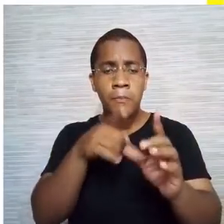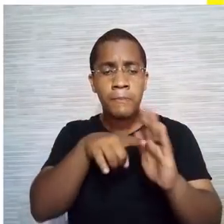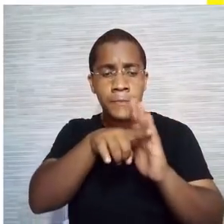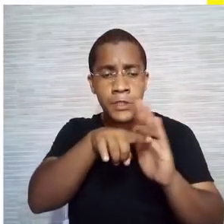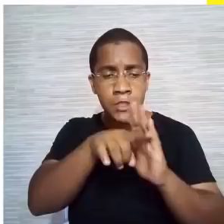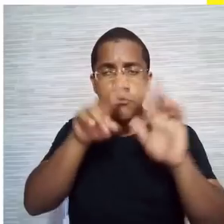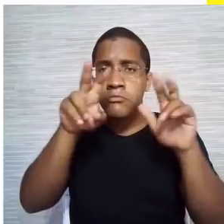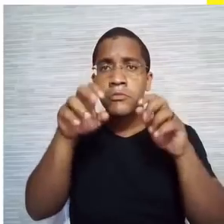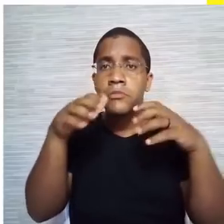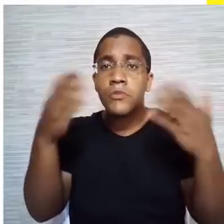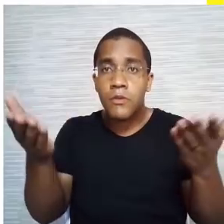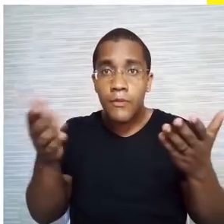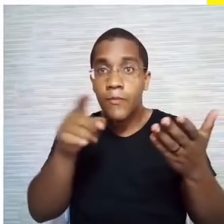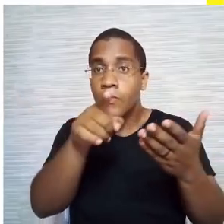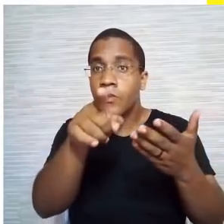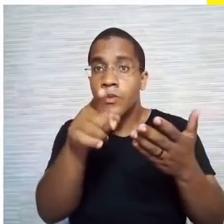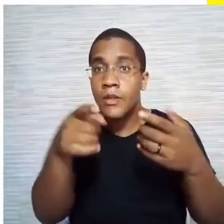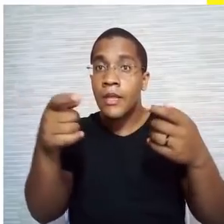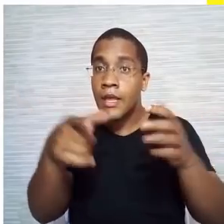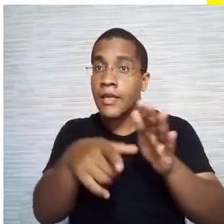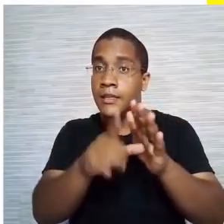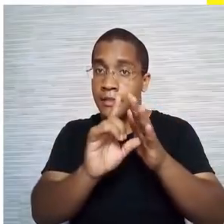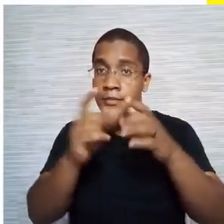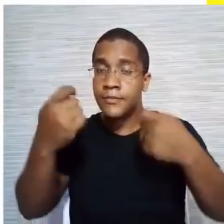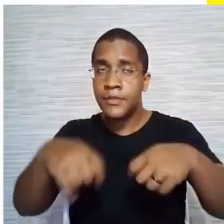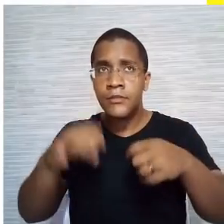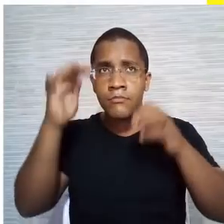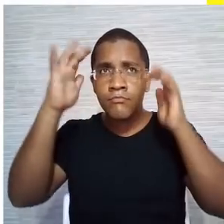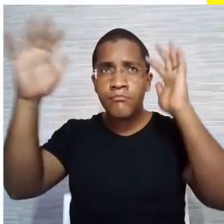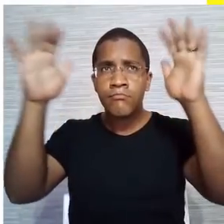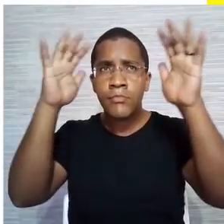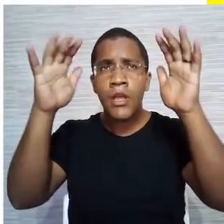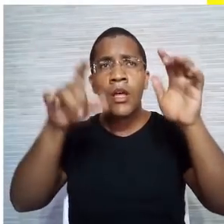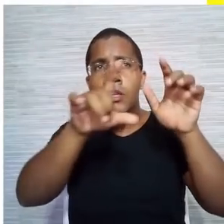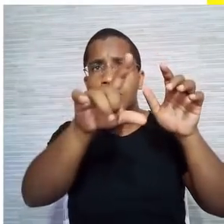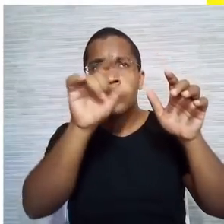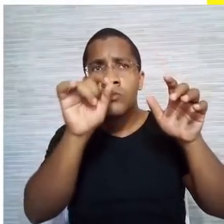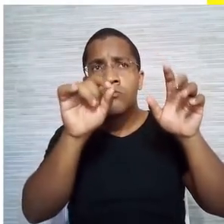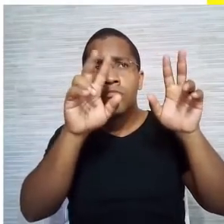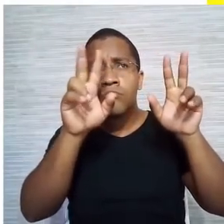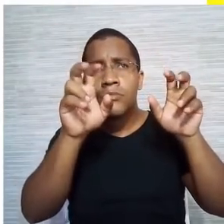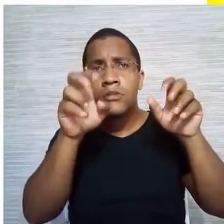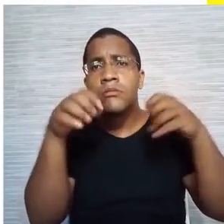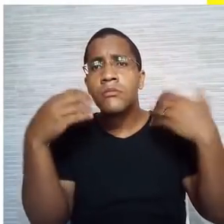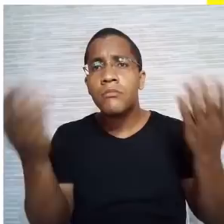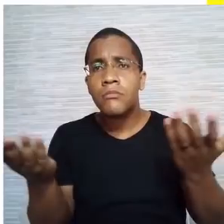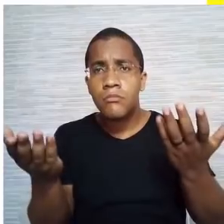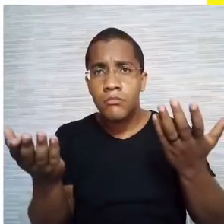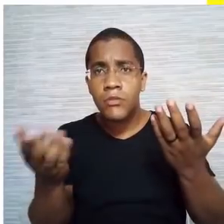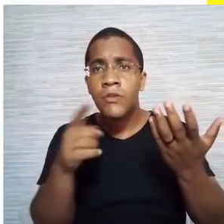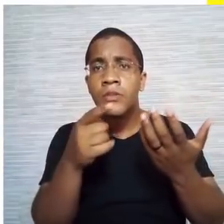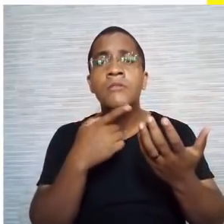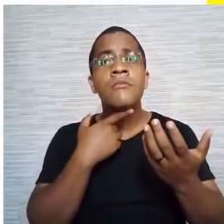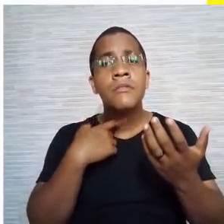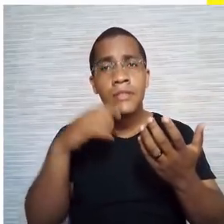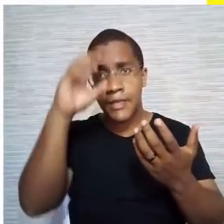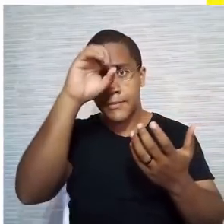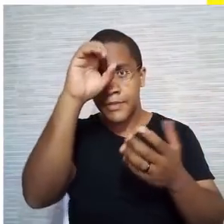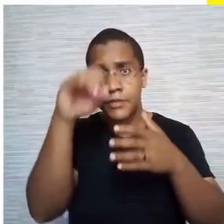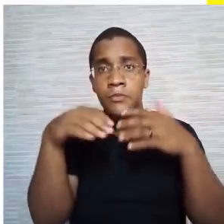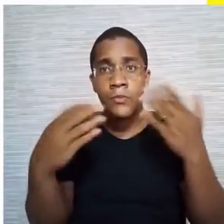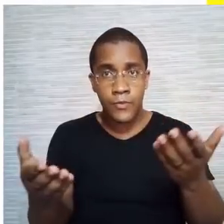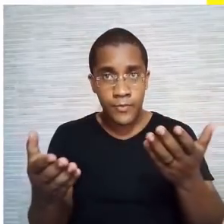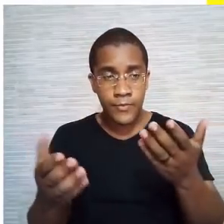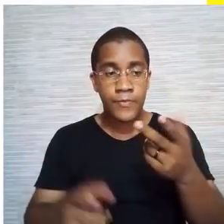científico pelos estudantes. Nessa questão, você vai definir qual o problema, qual o assunto que você quer estudar.